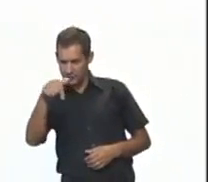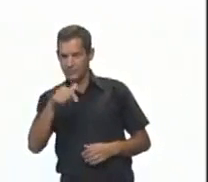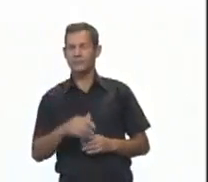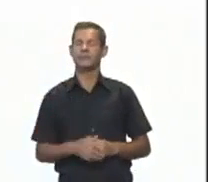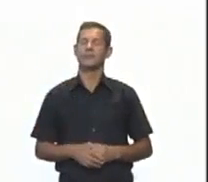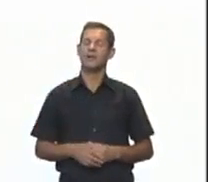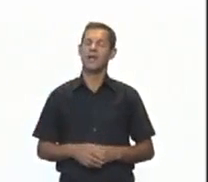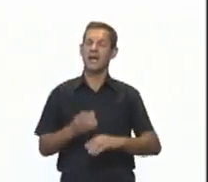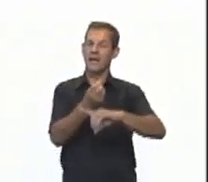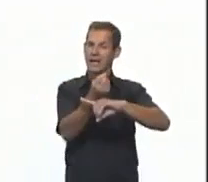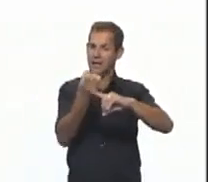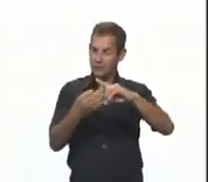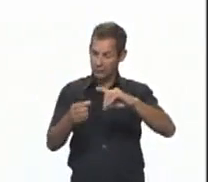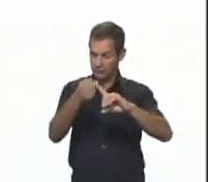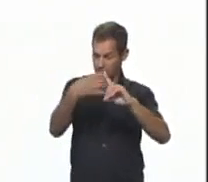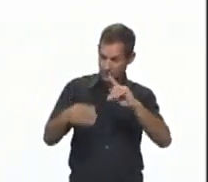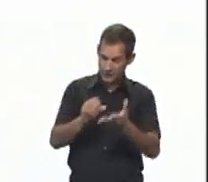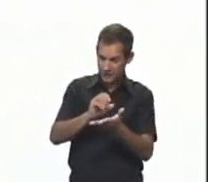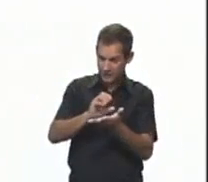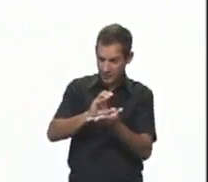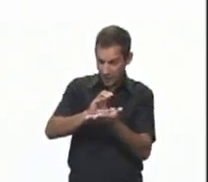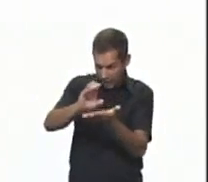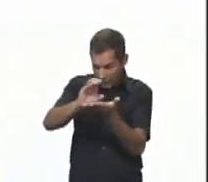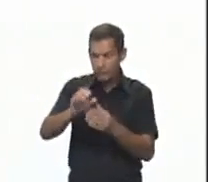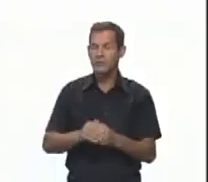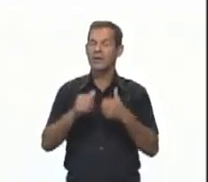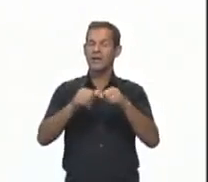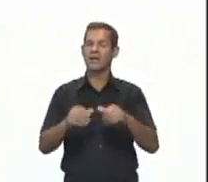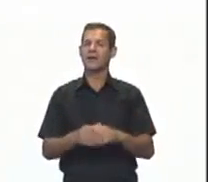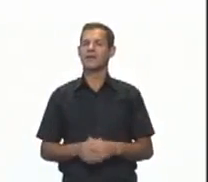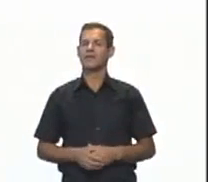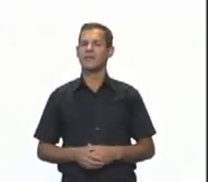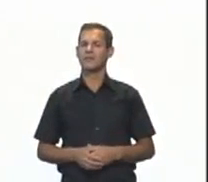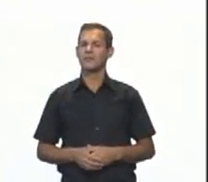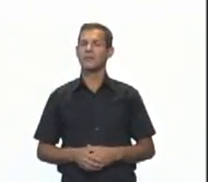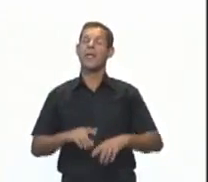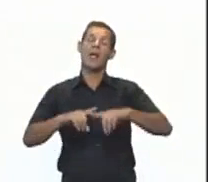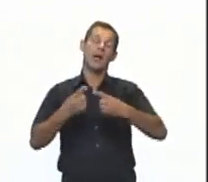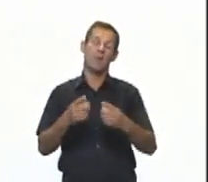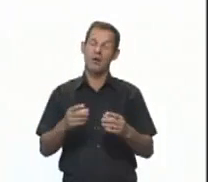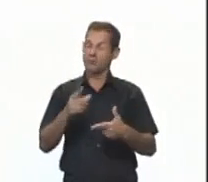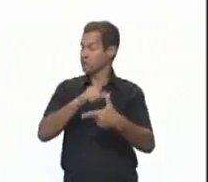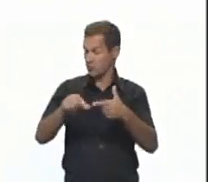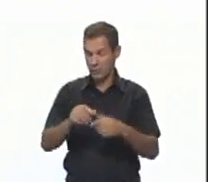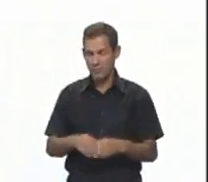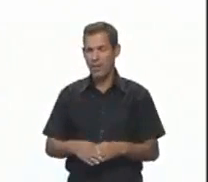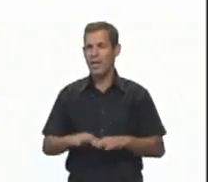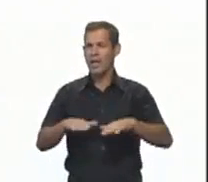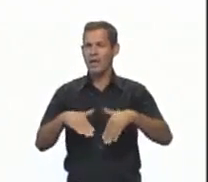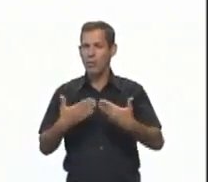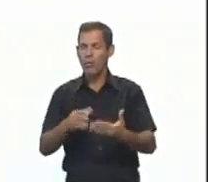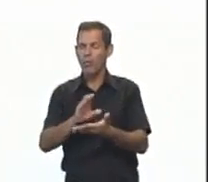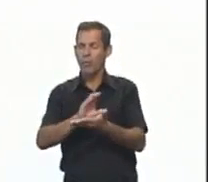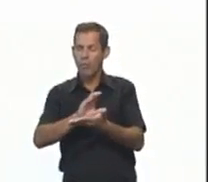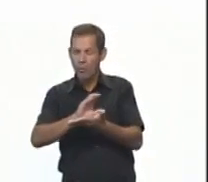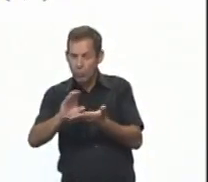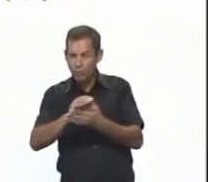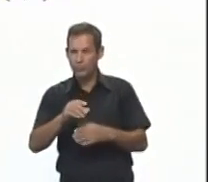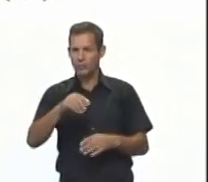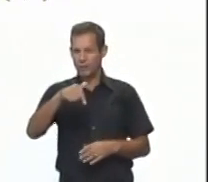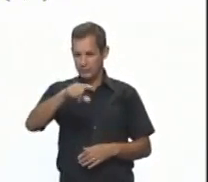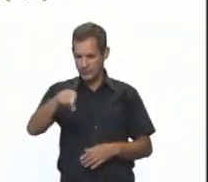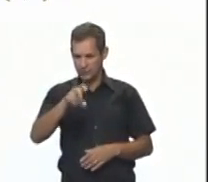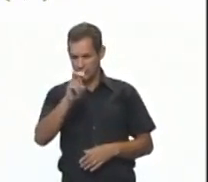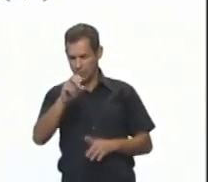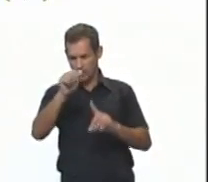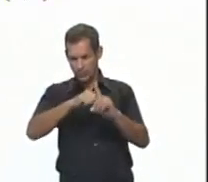1,77. Então, a função que descreve o custo é essa daqui. Mas o nosso problema era saber qual era o custo em